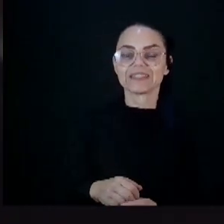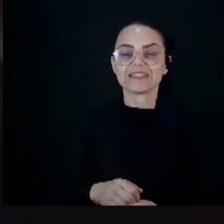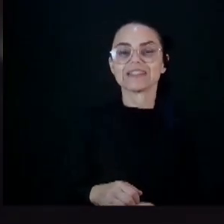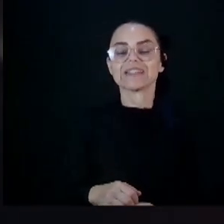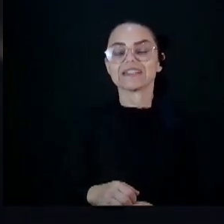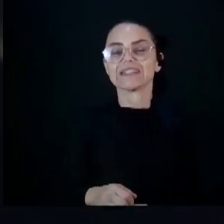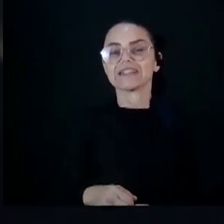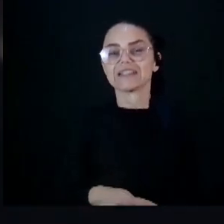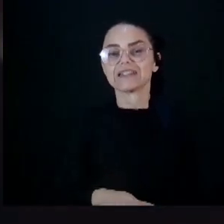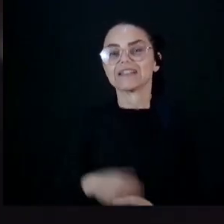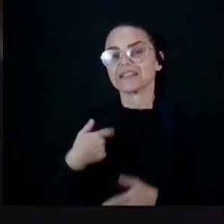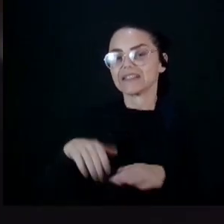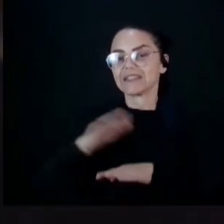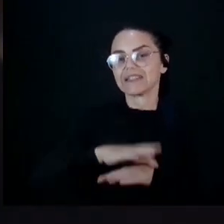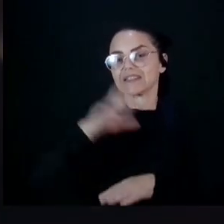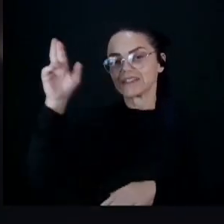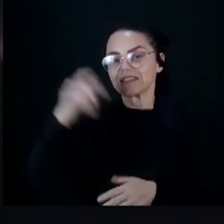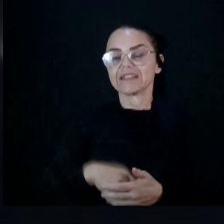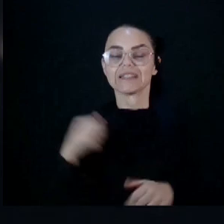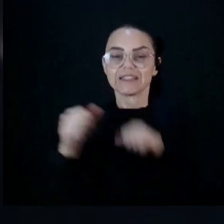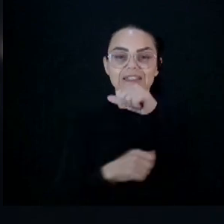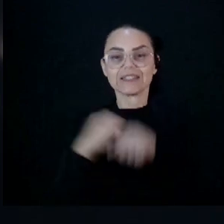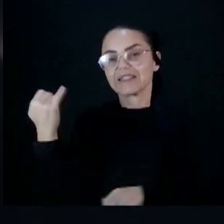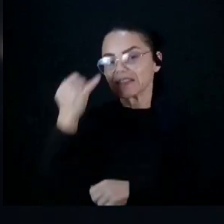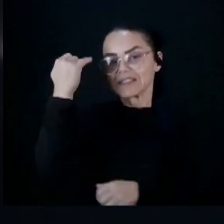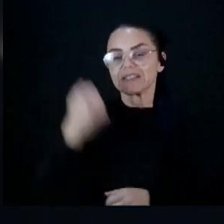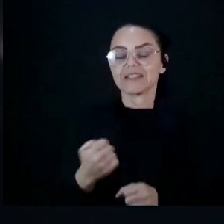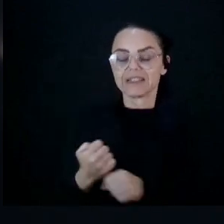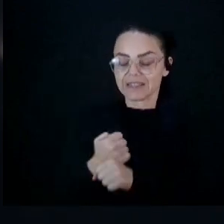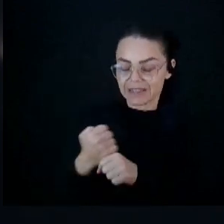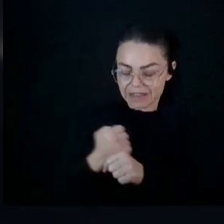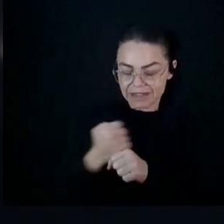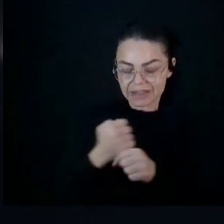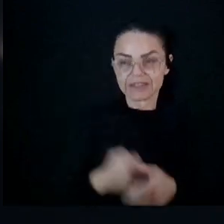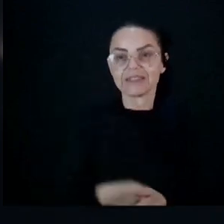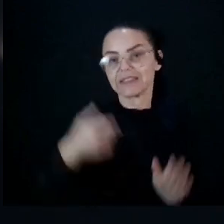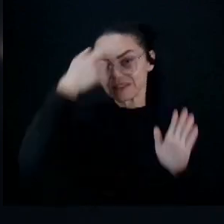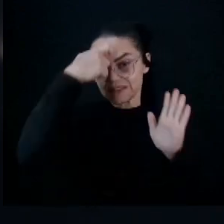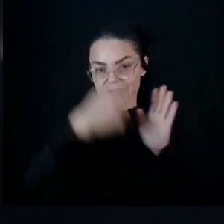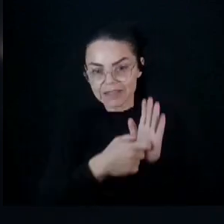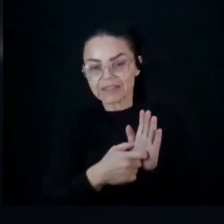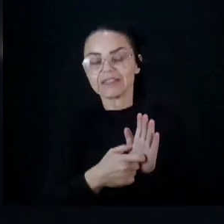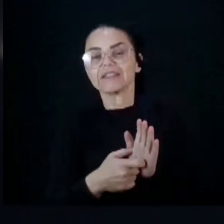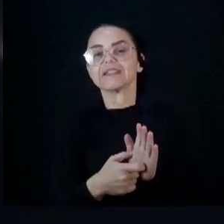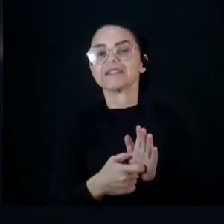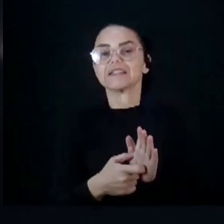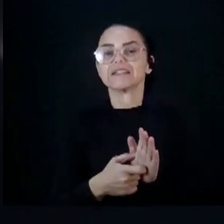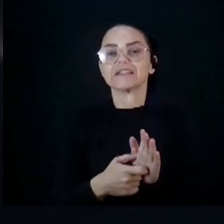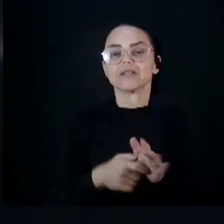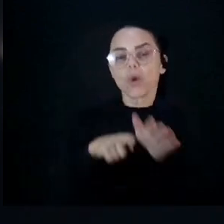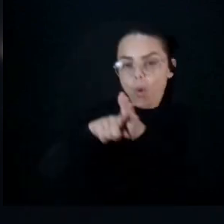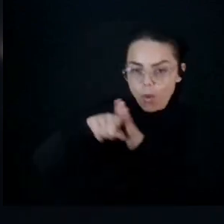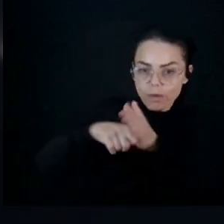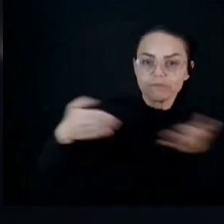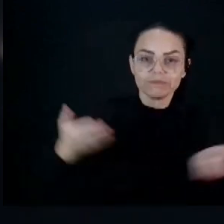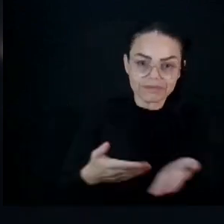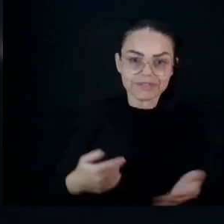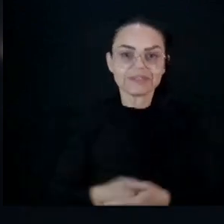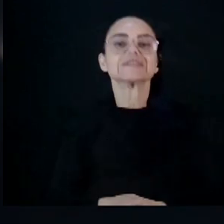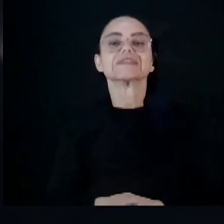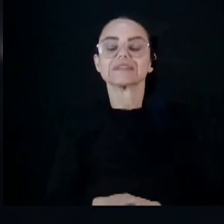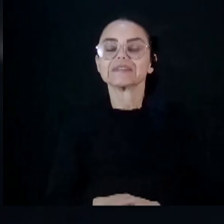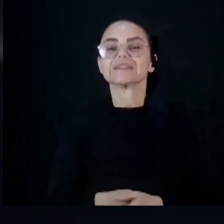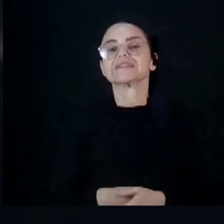uma mudança importante. Por muito tempo, a IA foi uma ferramenta de consulta. Agora, ela começa a virar